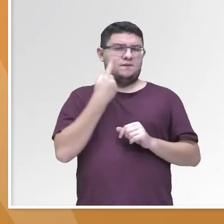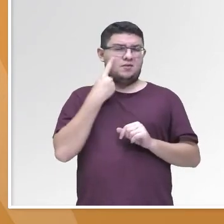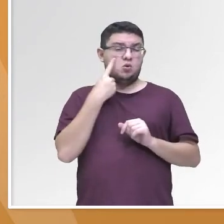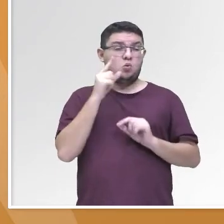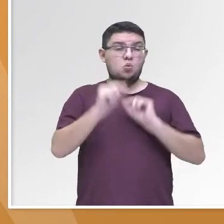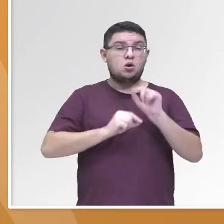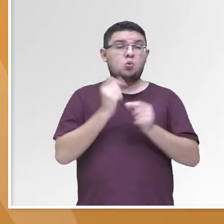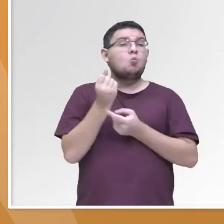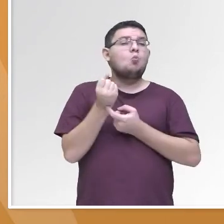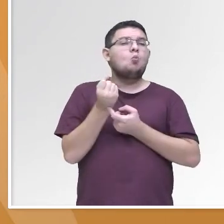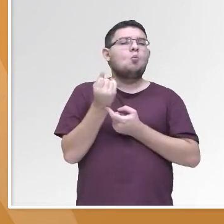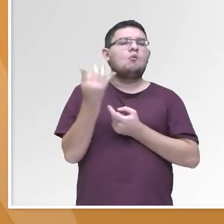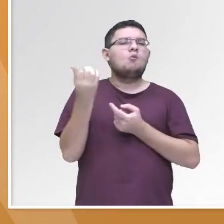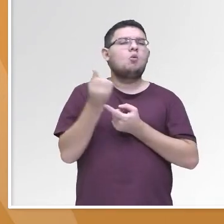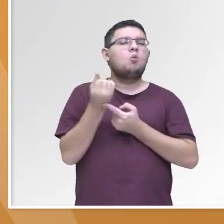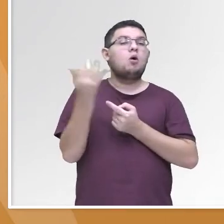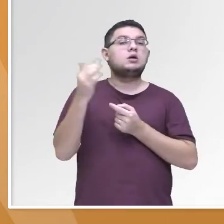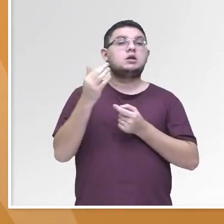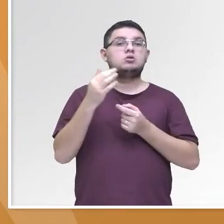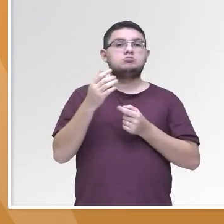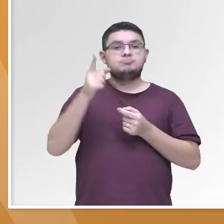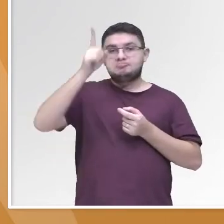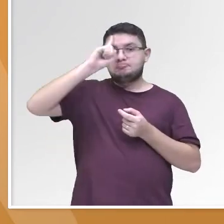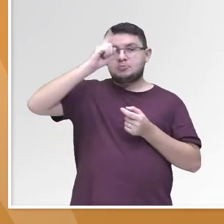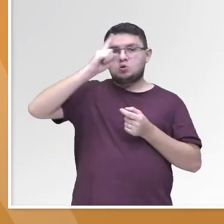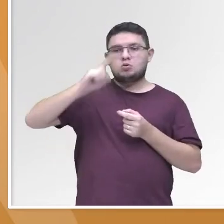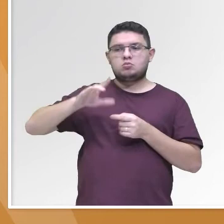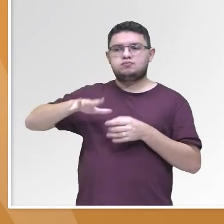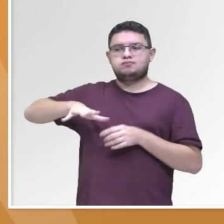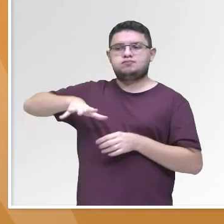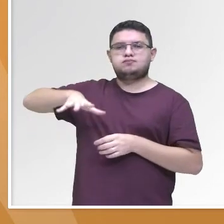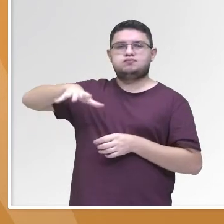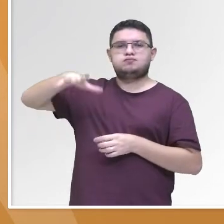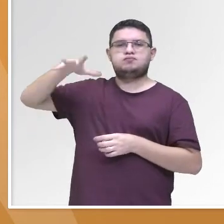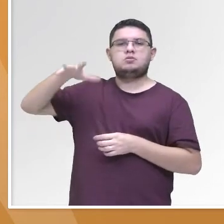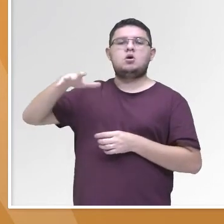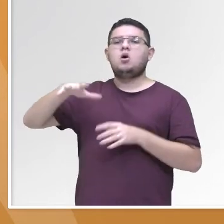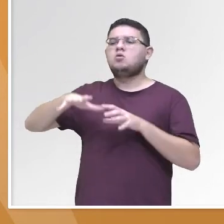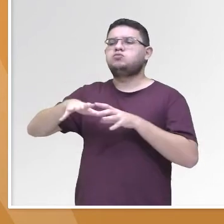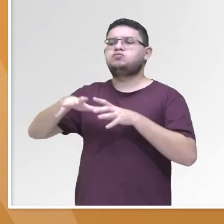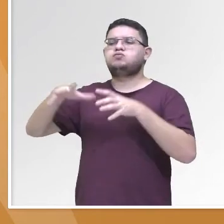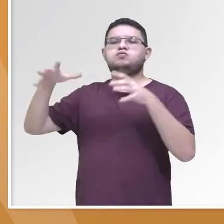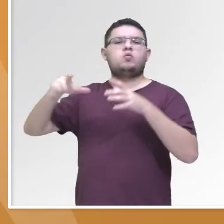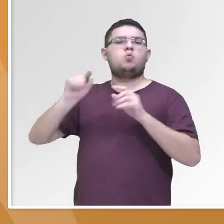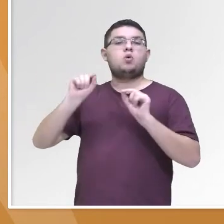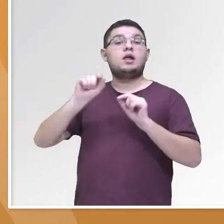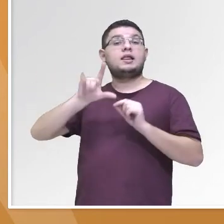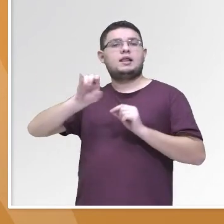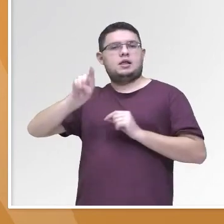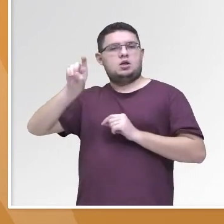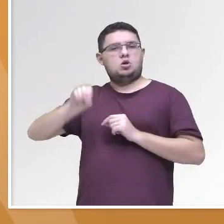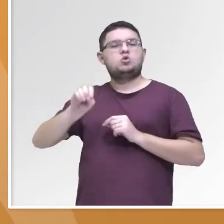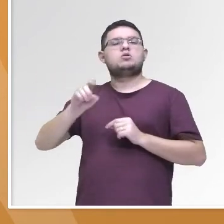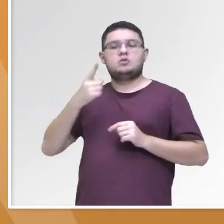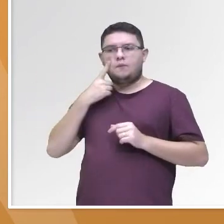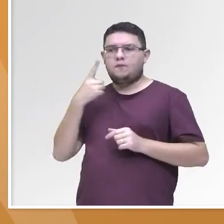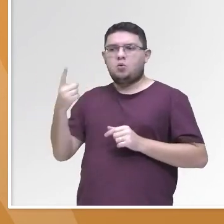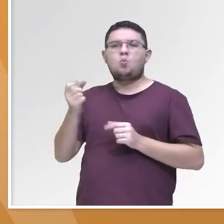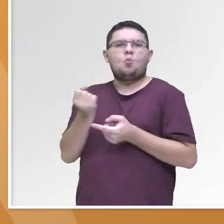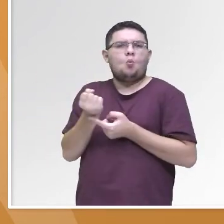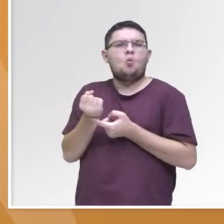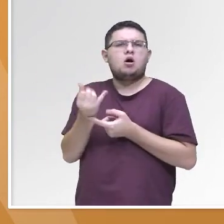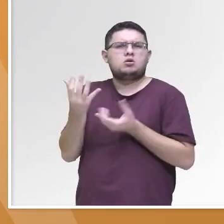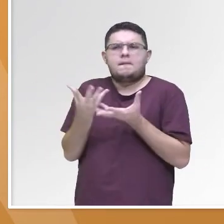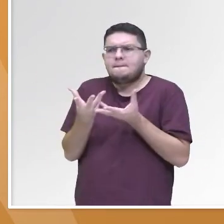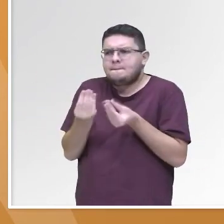acumulado todos os dias, né, que os aterros recebem, ou o lixão que recebe também uma quantidade altíssima, uma